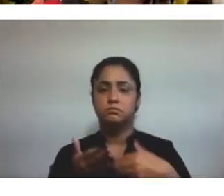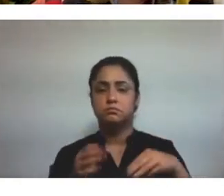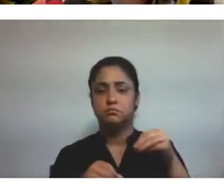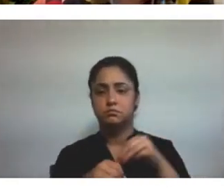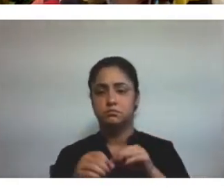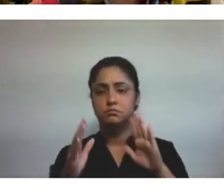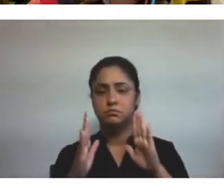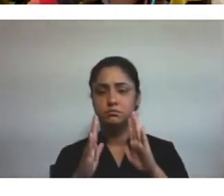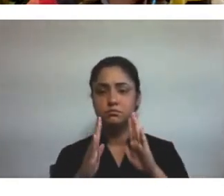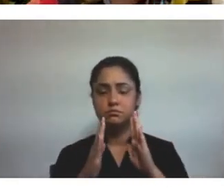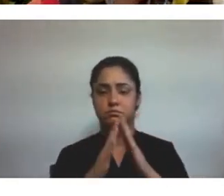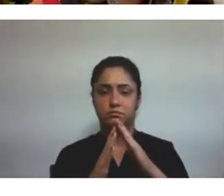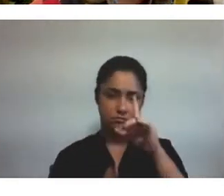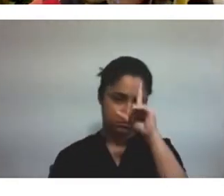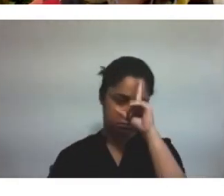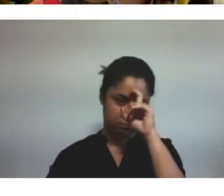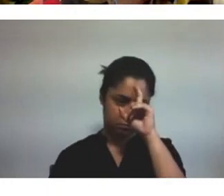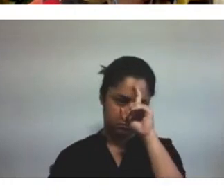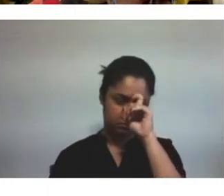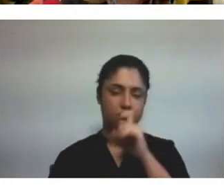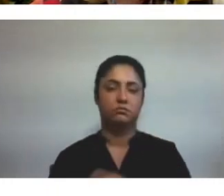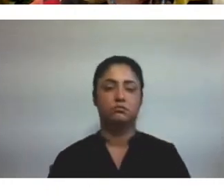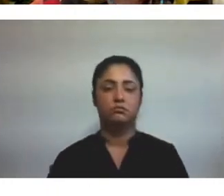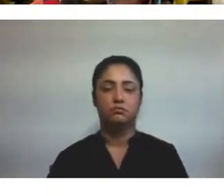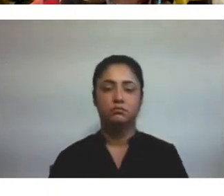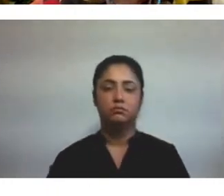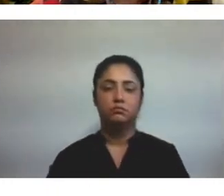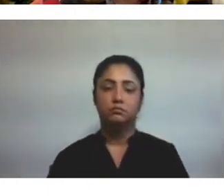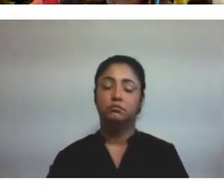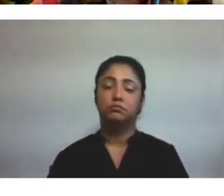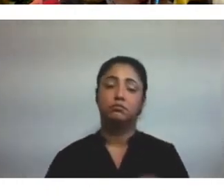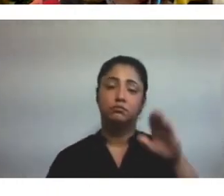Muitas dessas crianças também, e adolescentes,